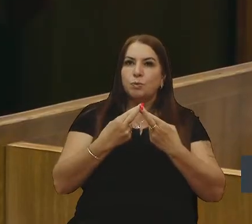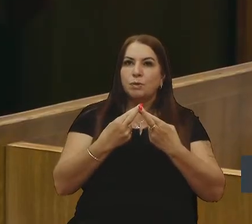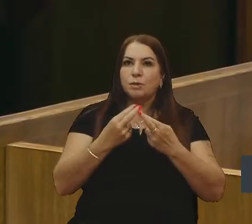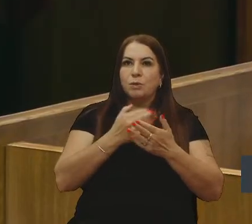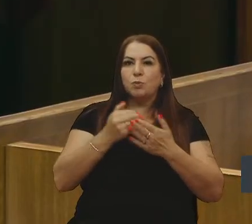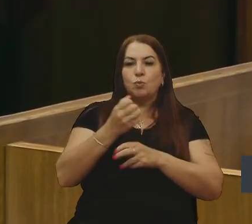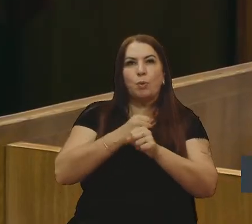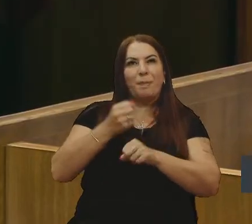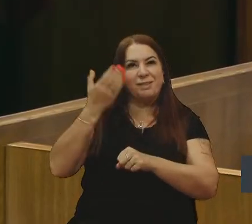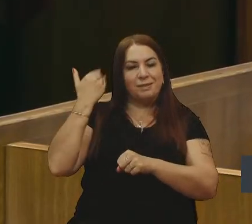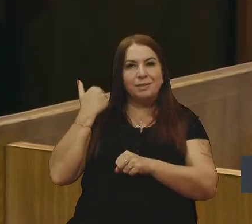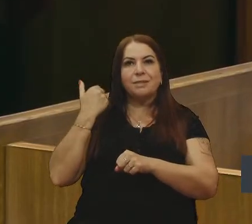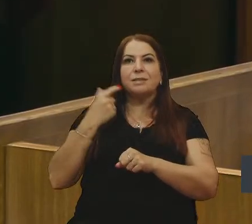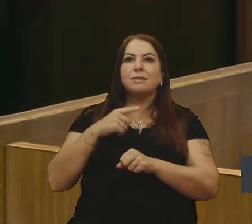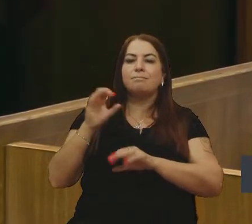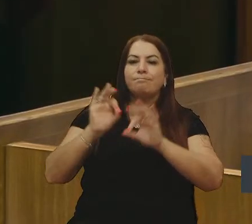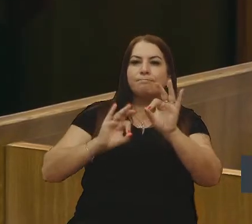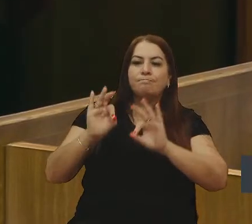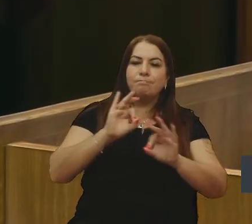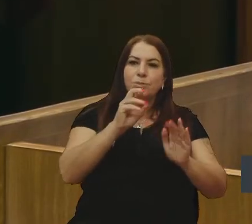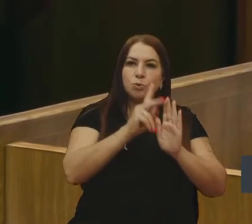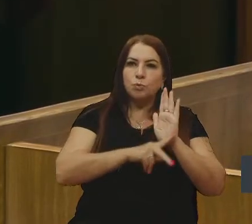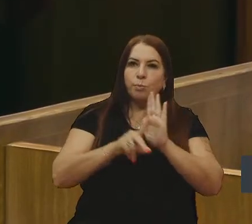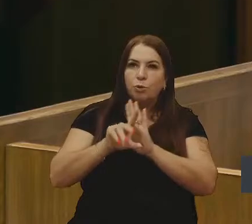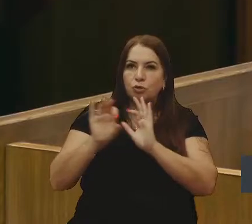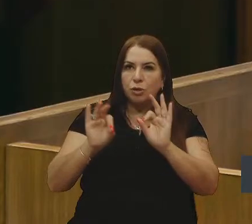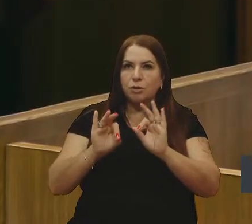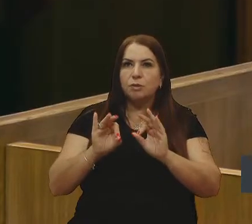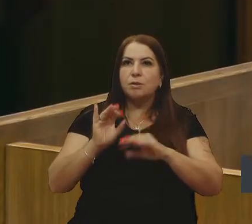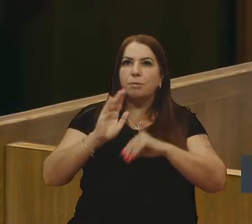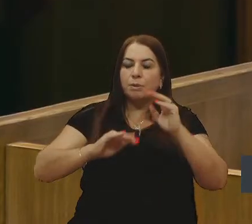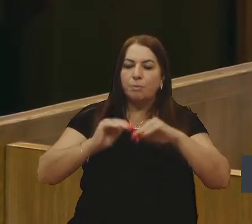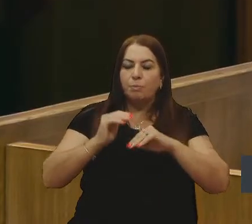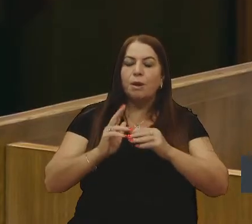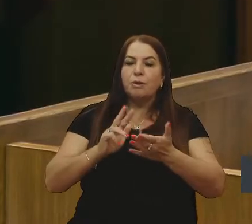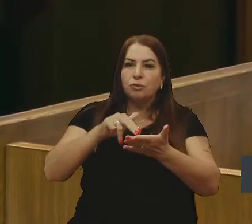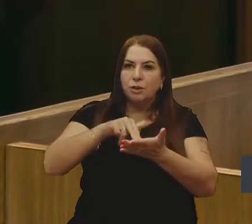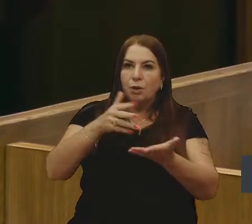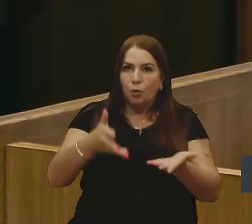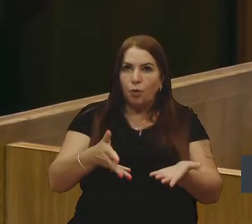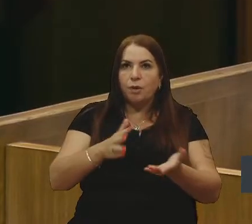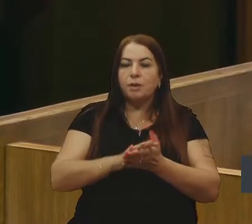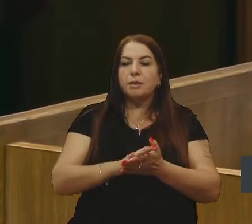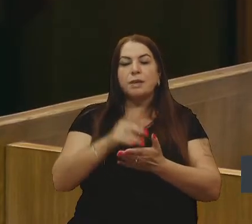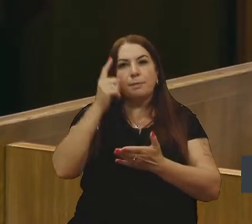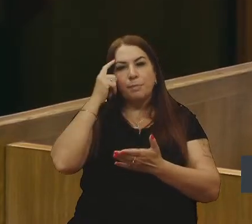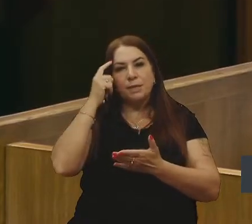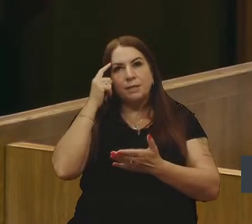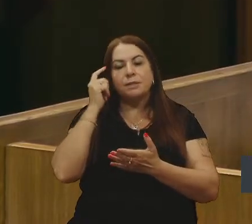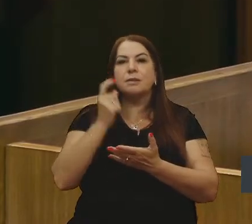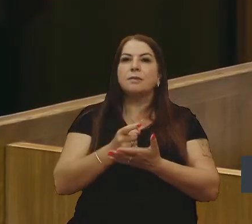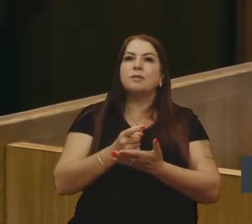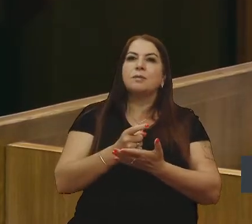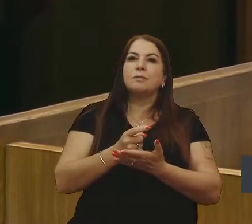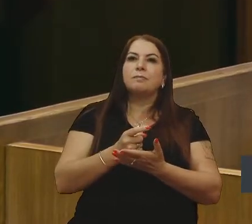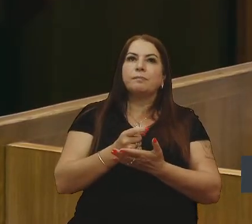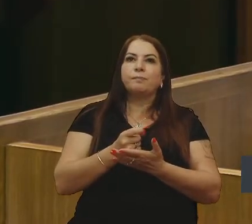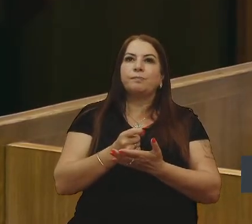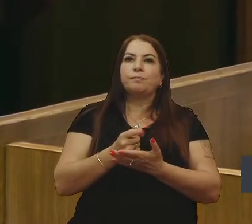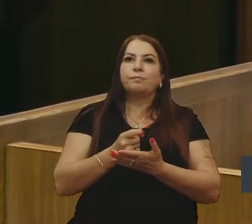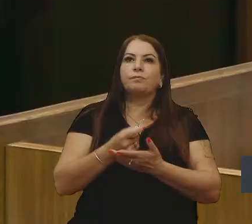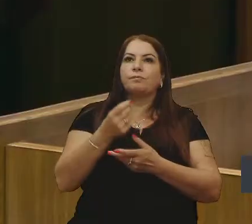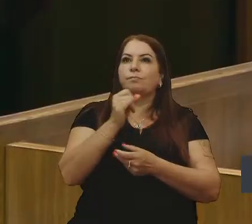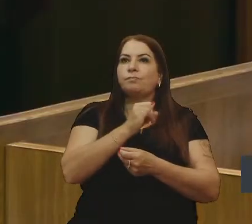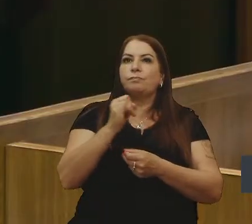ano passado nós estamos desenhando esse projeto, para colocar ele em pé agora, pensando em trazer algumas